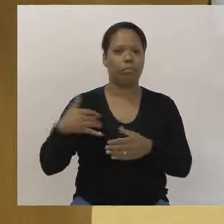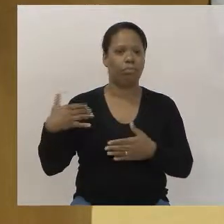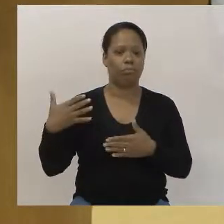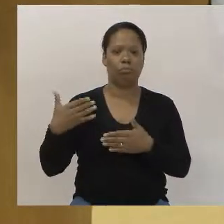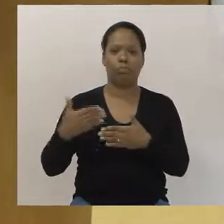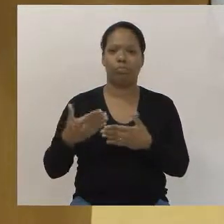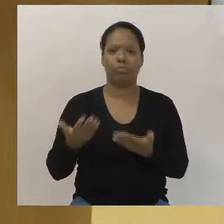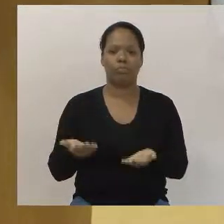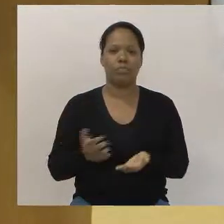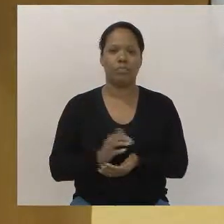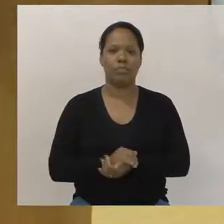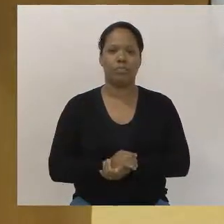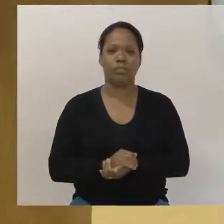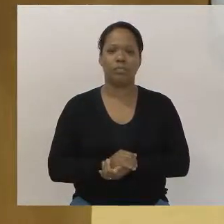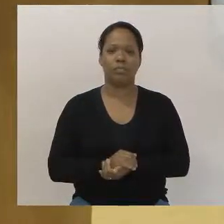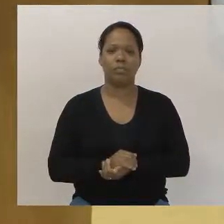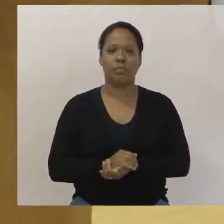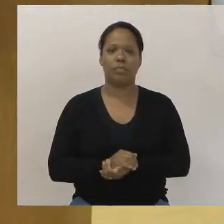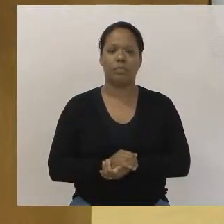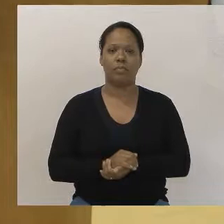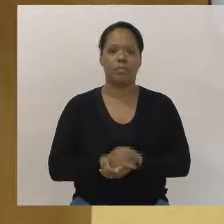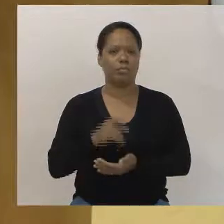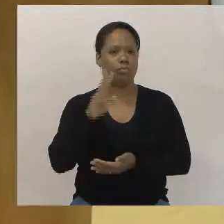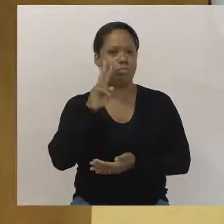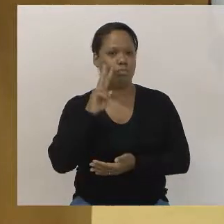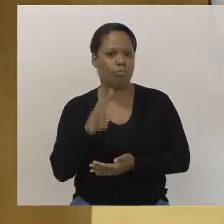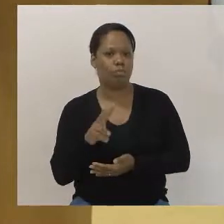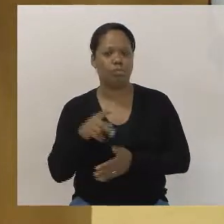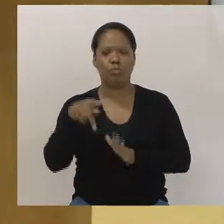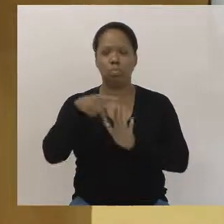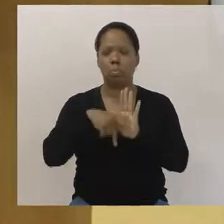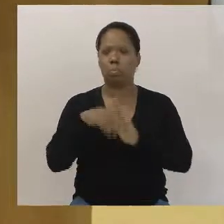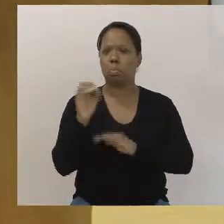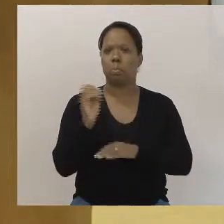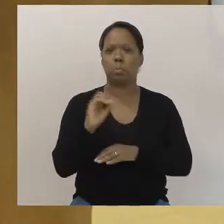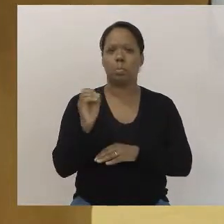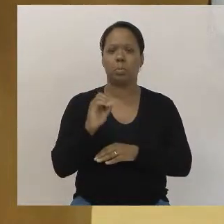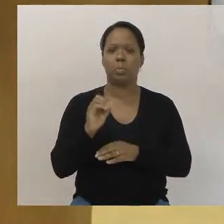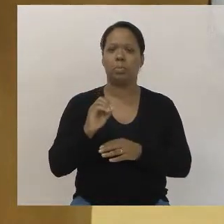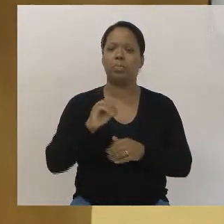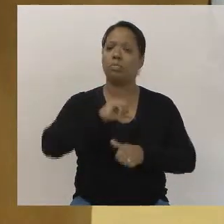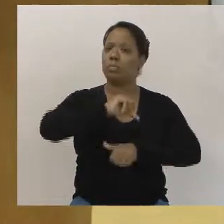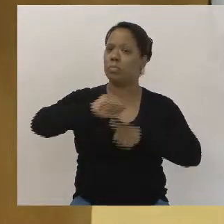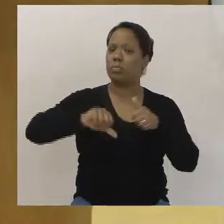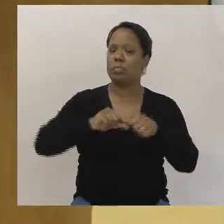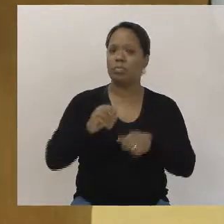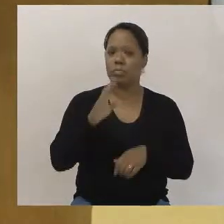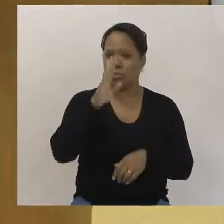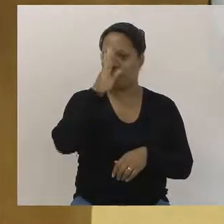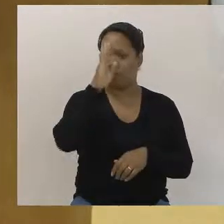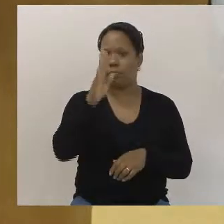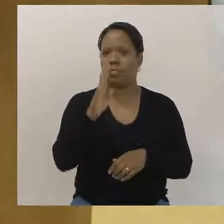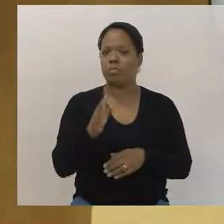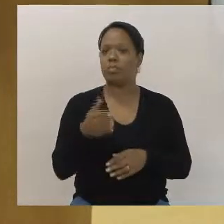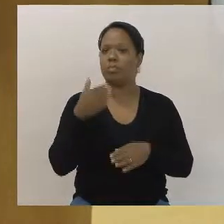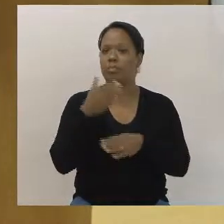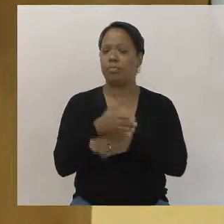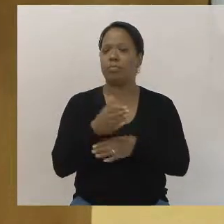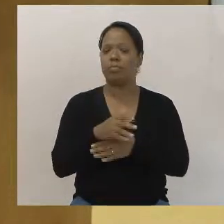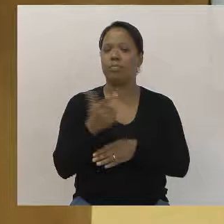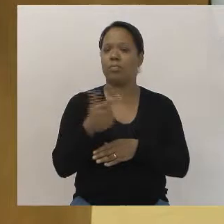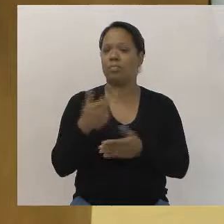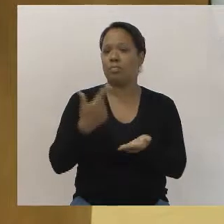é uma revisão nesse plano foi mudado prioridade de atendimento que não está no